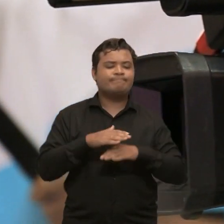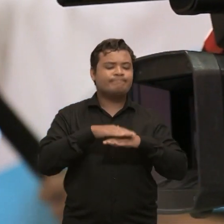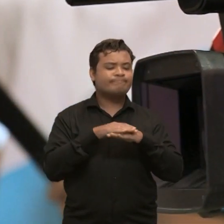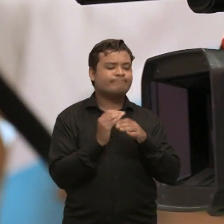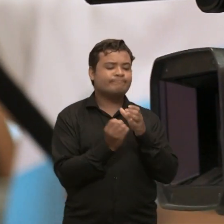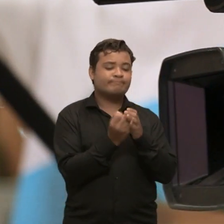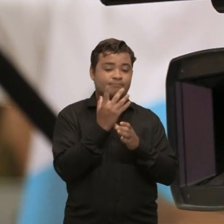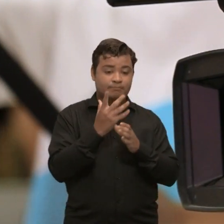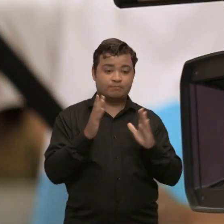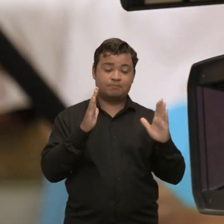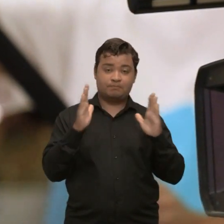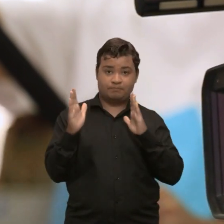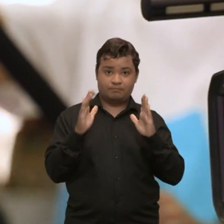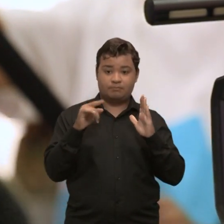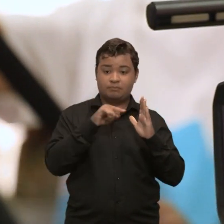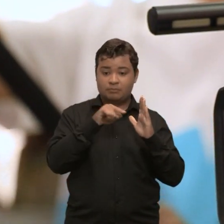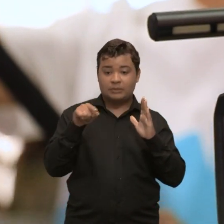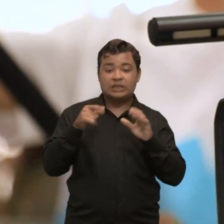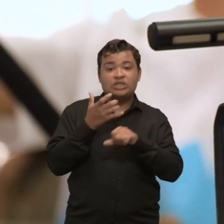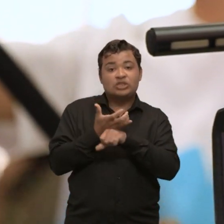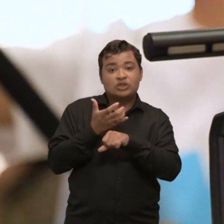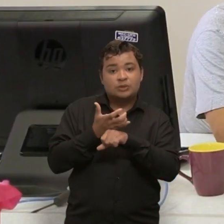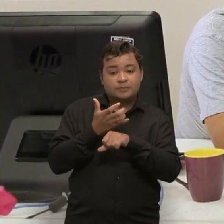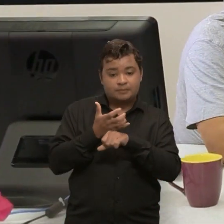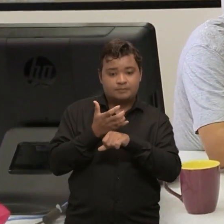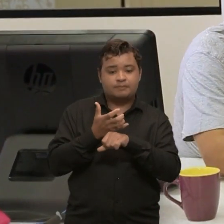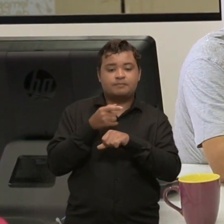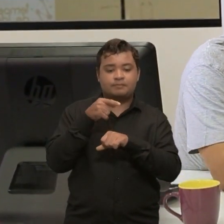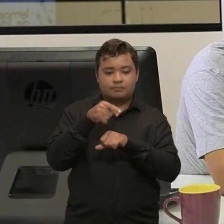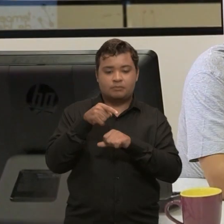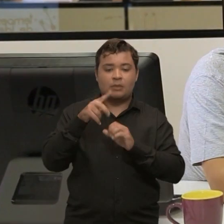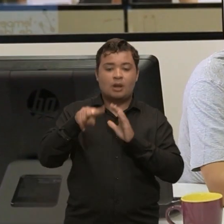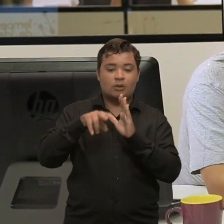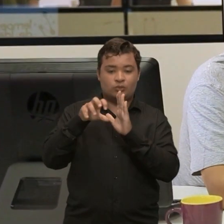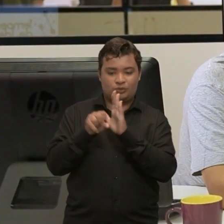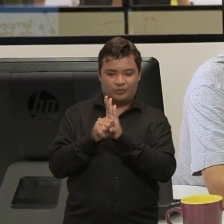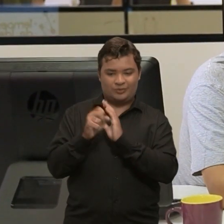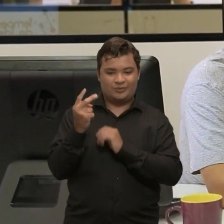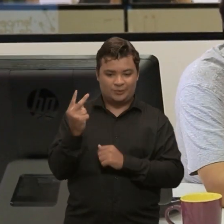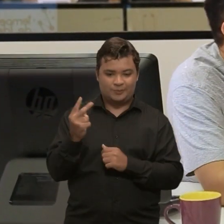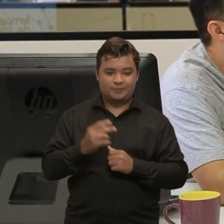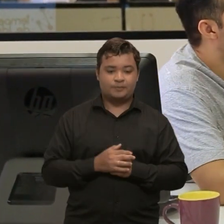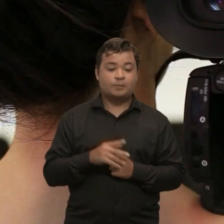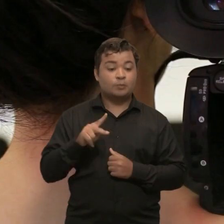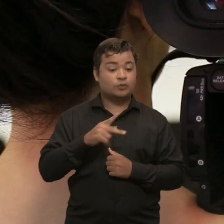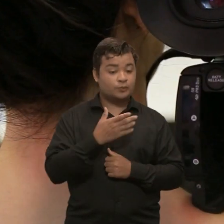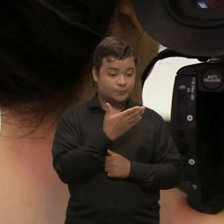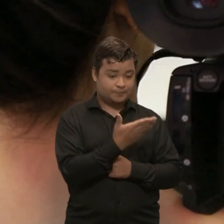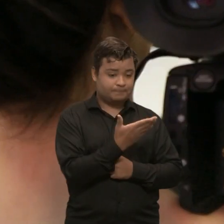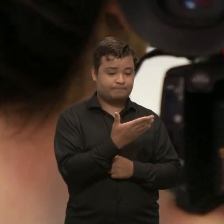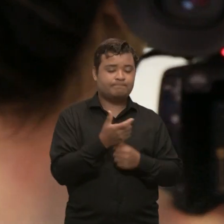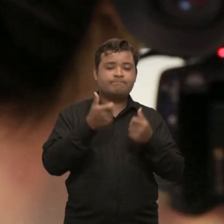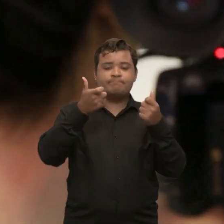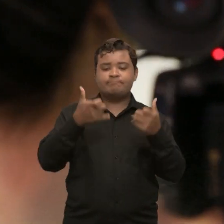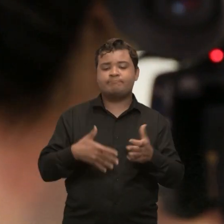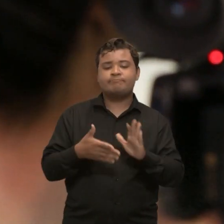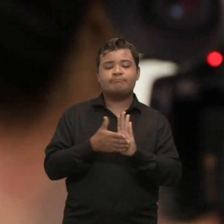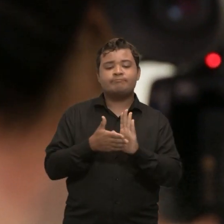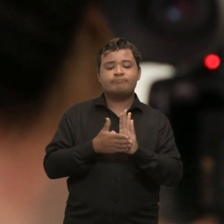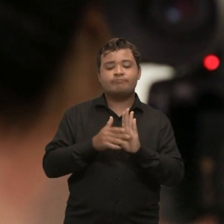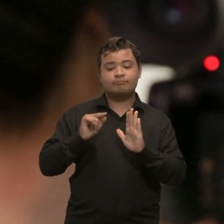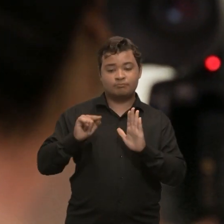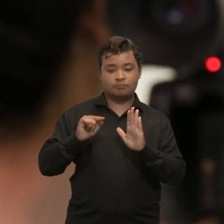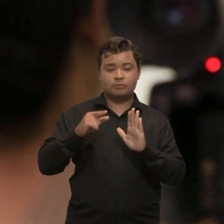de Produção Audiovisual 2. O professor da matéria, Alexandre Tadeu, conta que a proposta era manter o